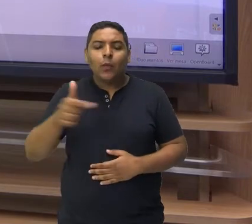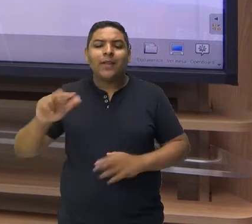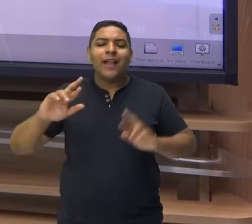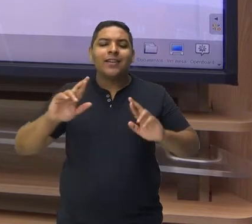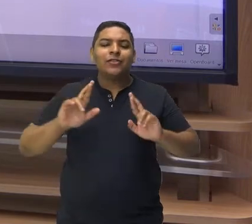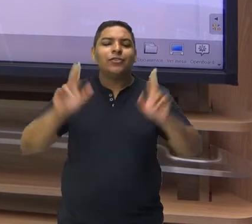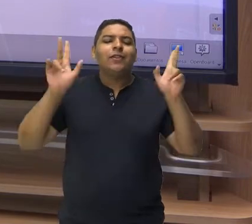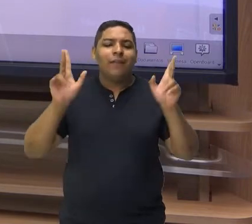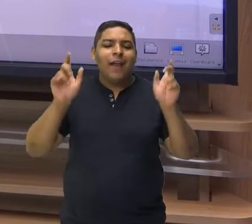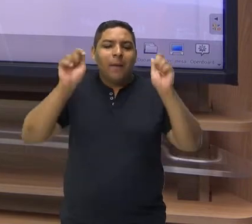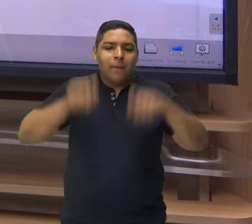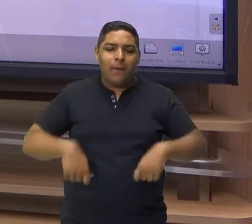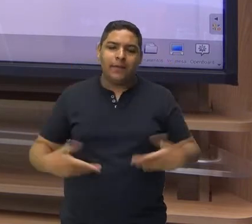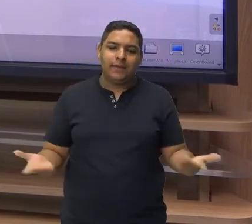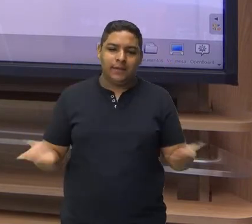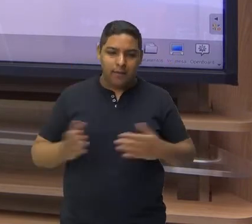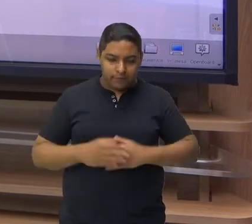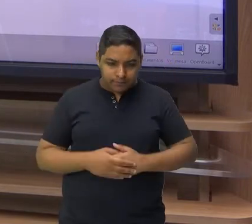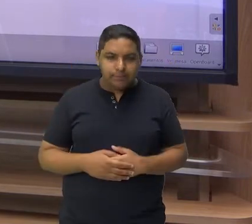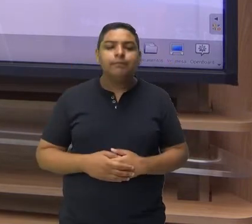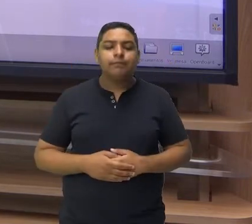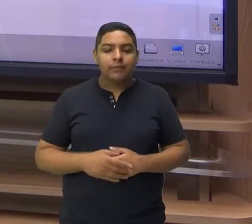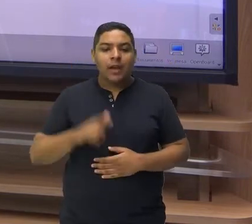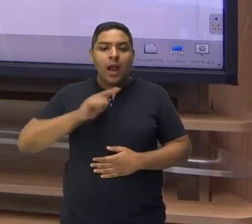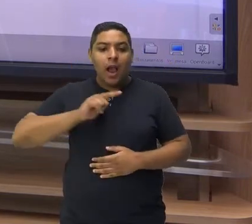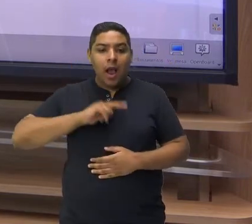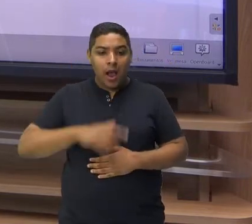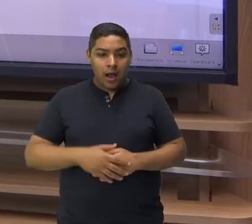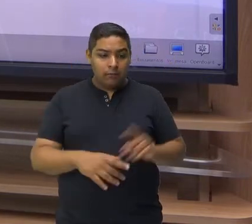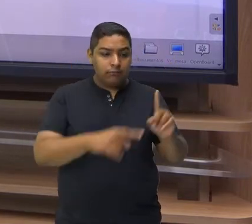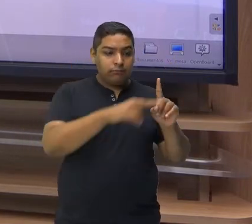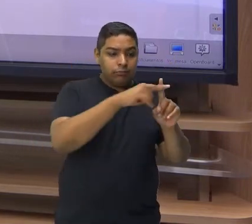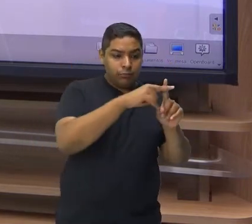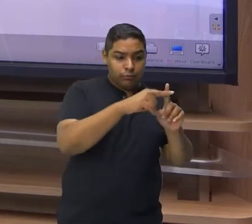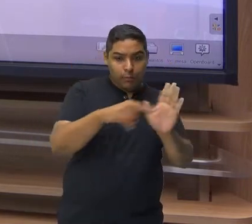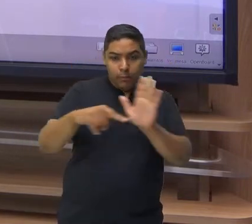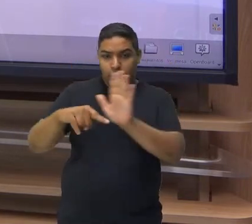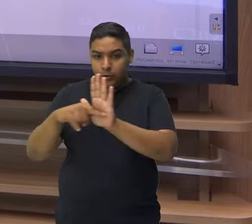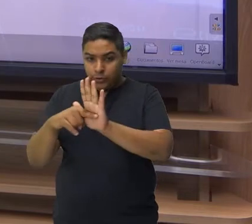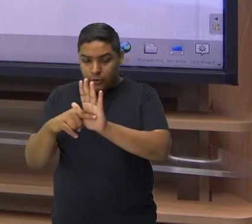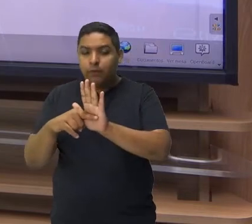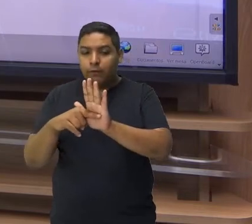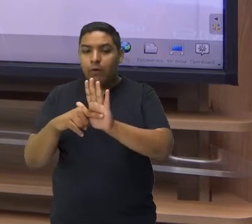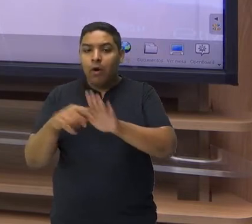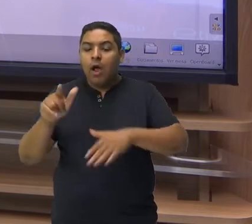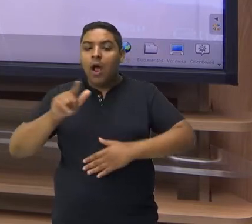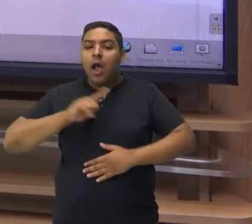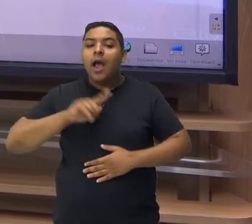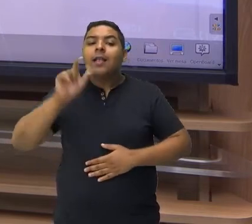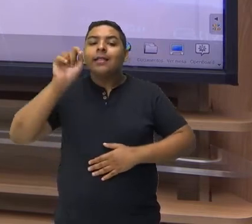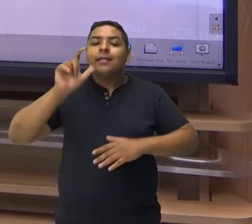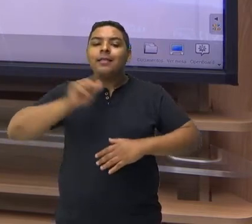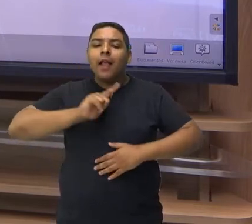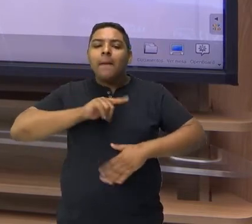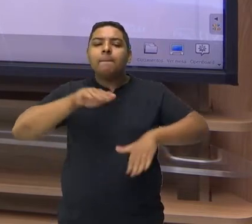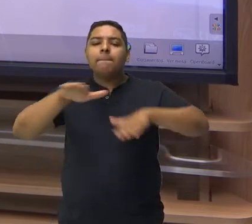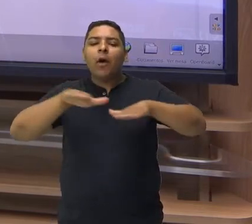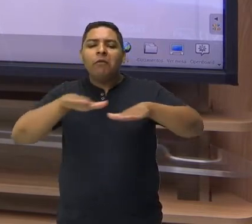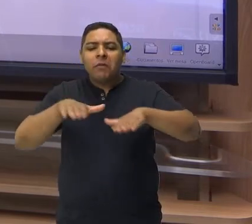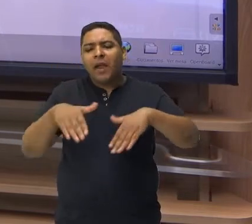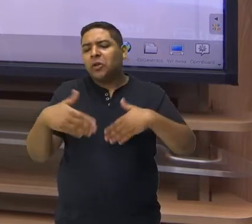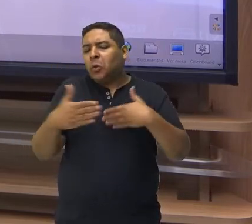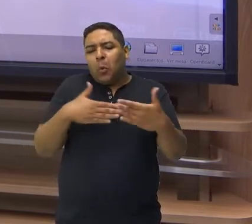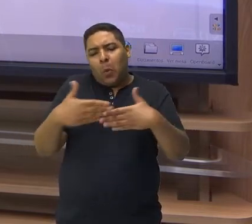diferença de potencial. Ou seja, quando as cargas na sua superfície, elas realizam um movimento aleatório,